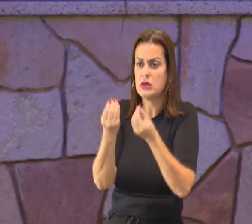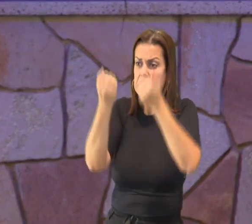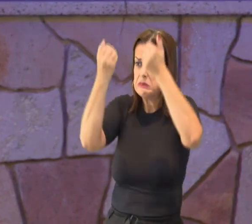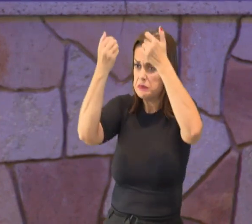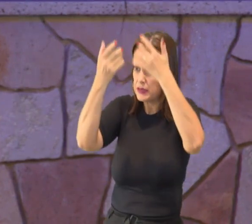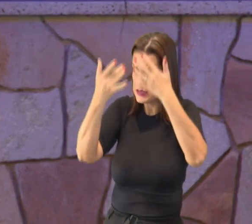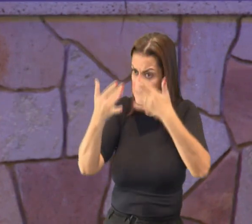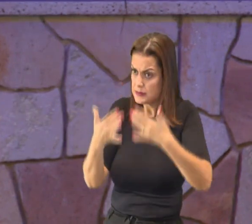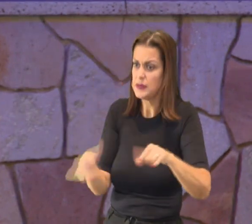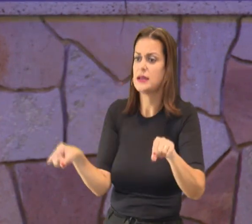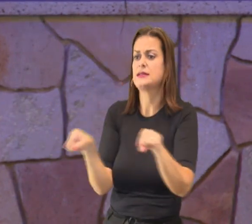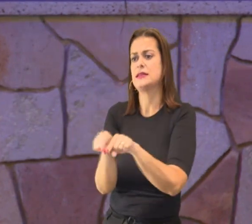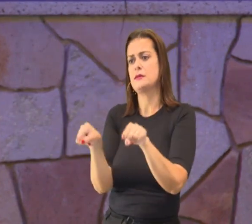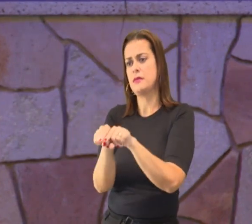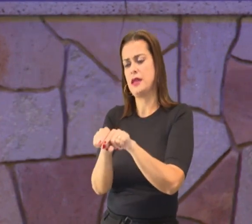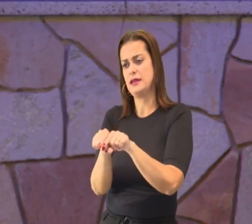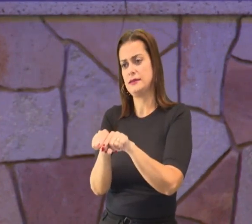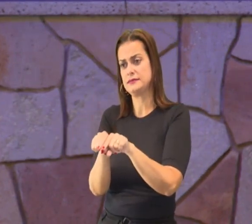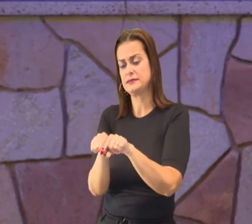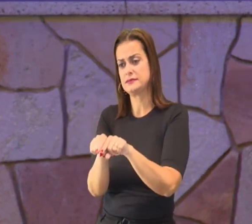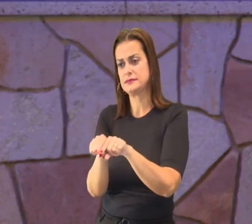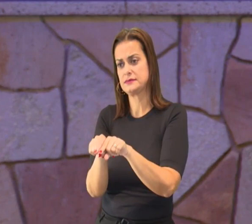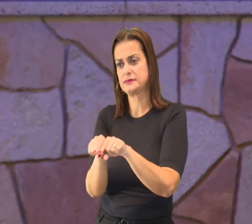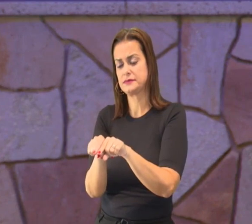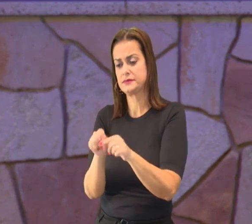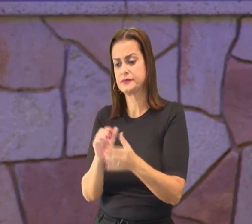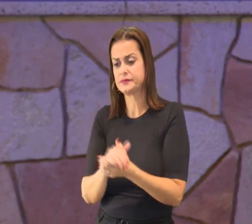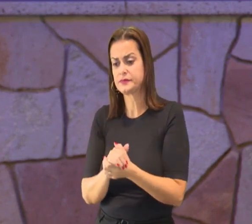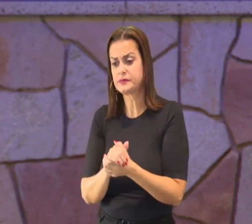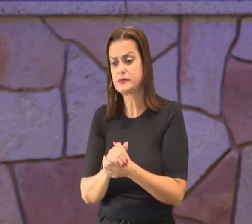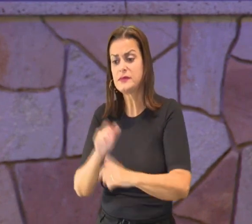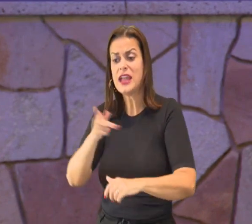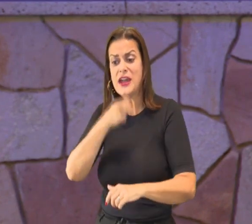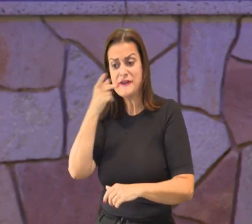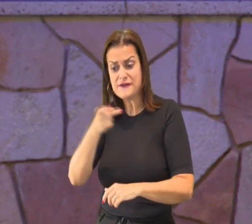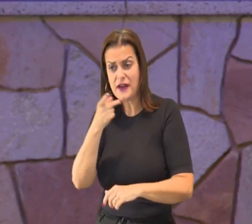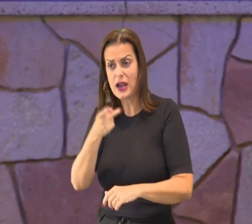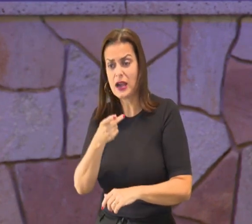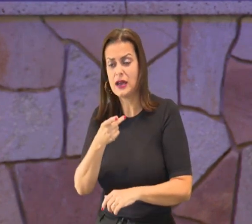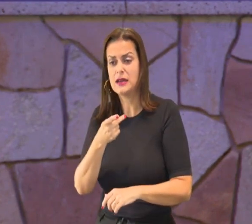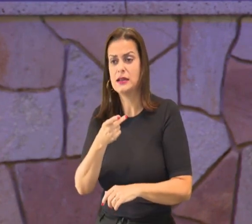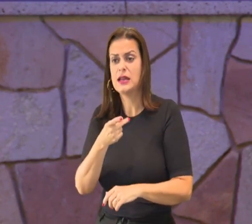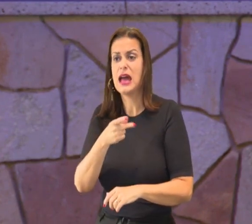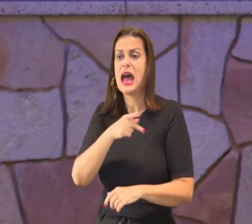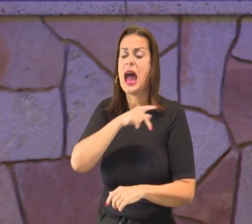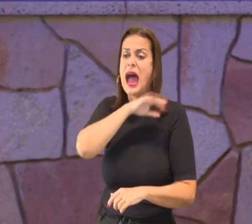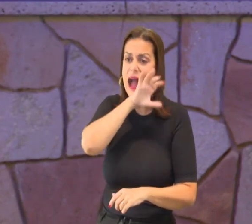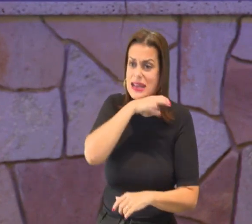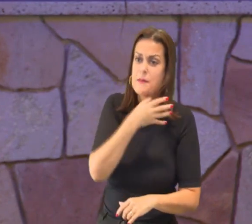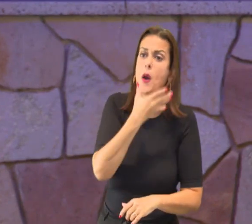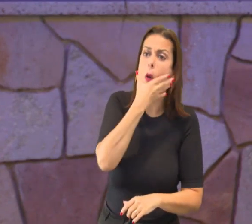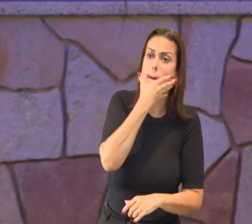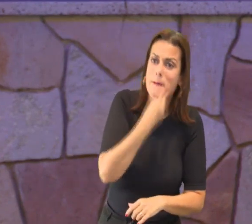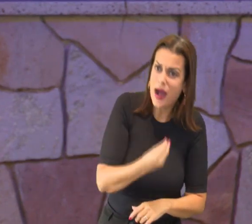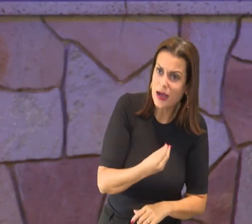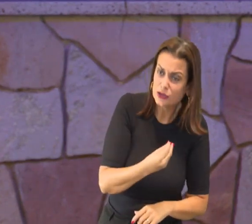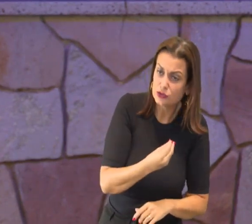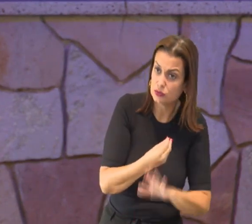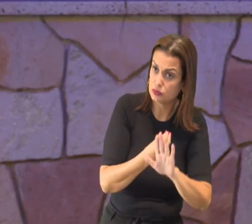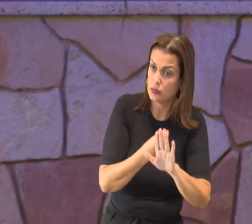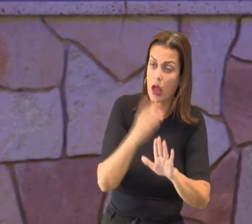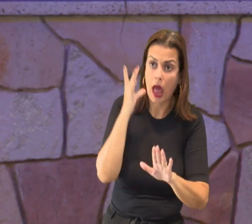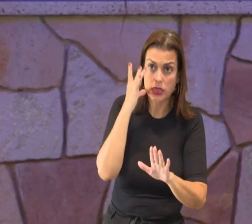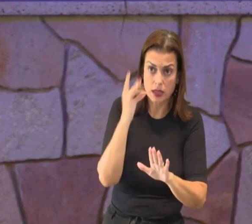desta matéria também, que eu gostaria de compartilhar com o irmão. Quando Ele fala sobre o macho, olha que coisa interessante, não é, presta